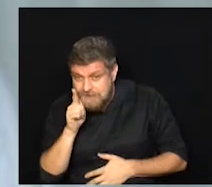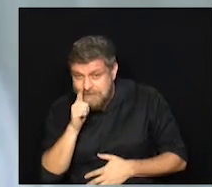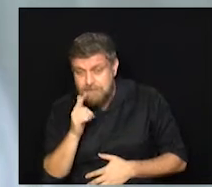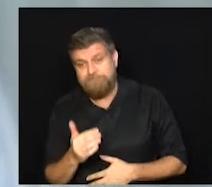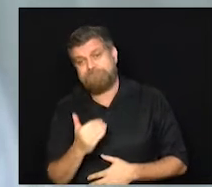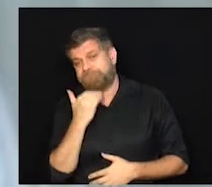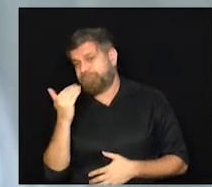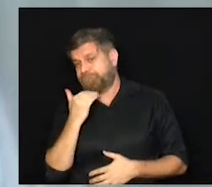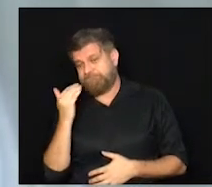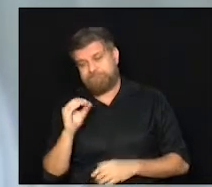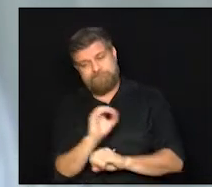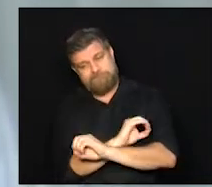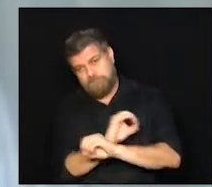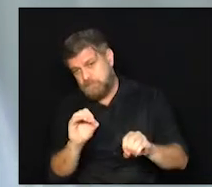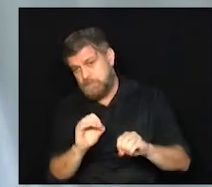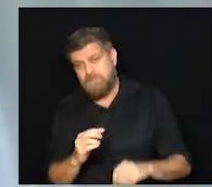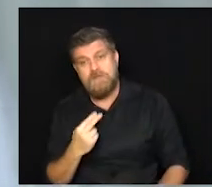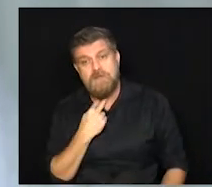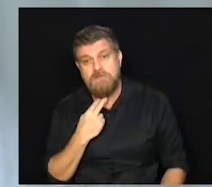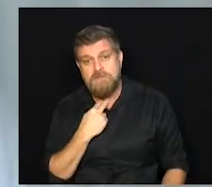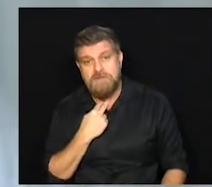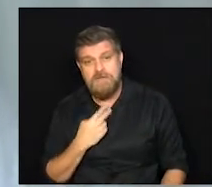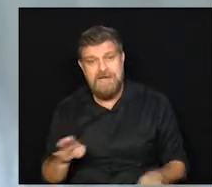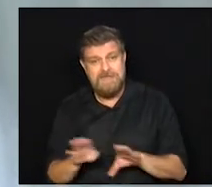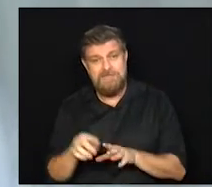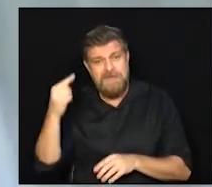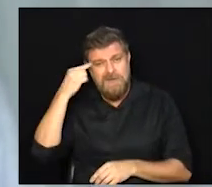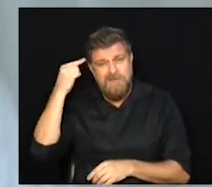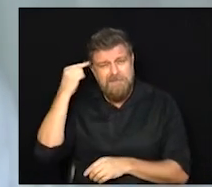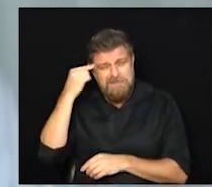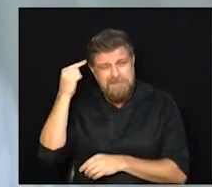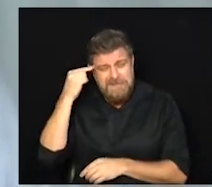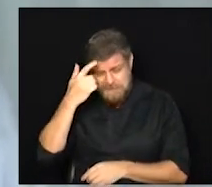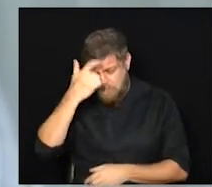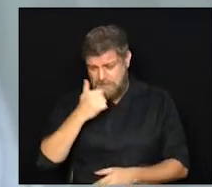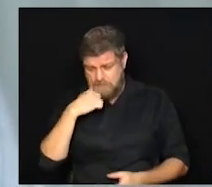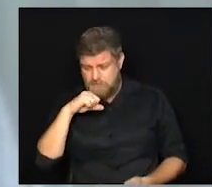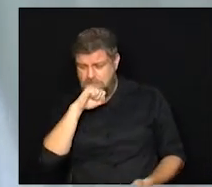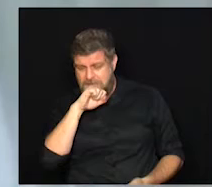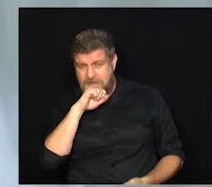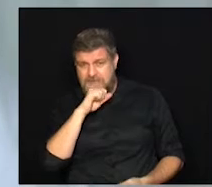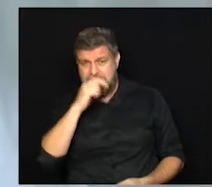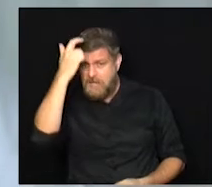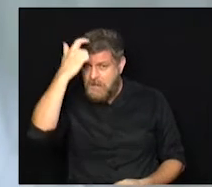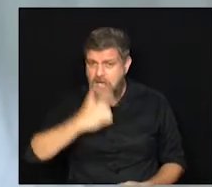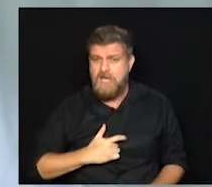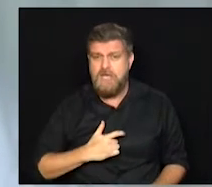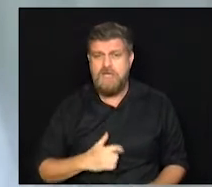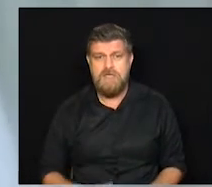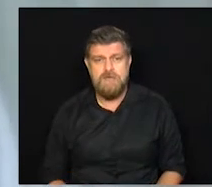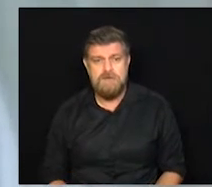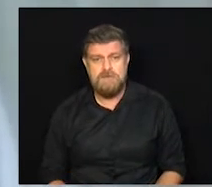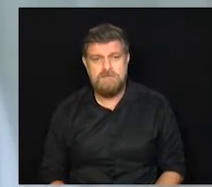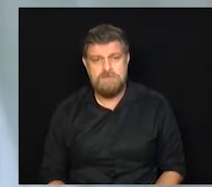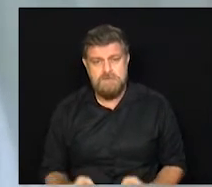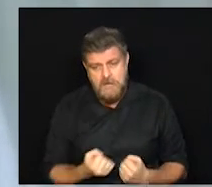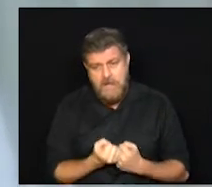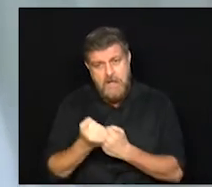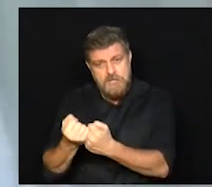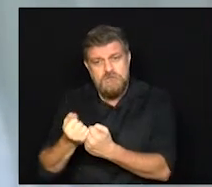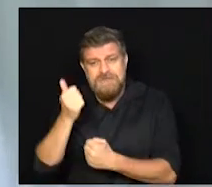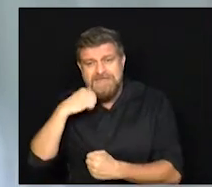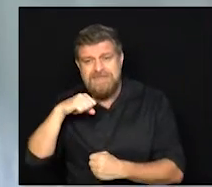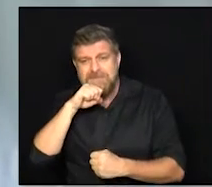ter condições. E outra coisa que eu penso muito como mãe e como ajudando algumas